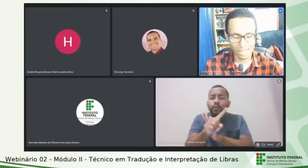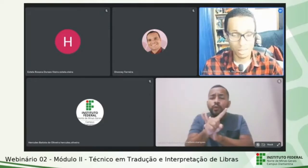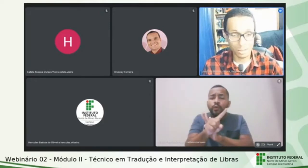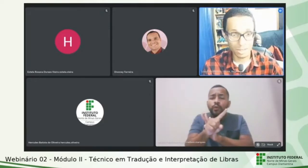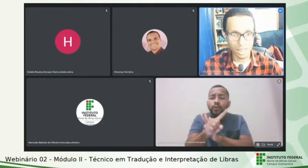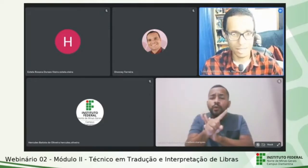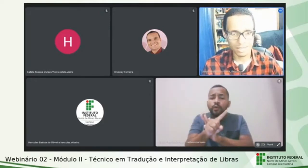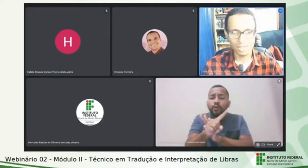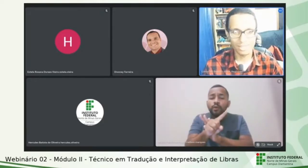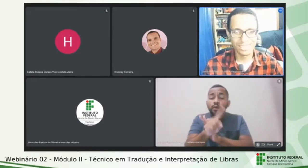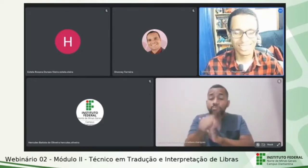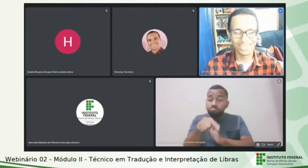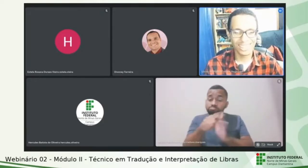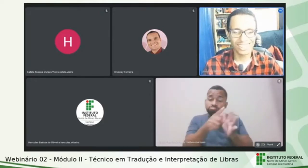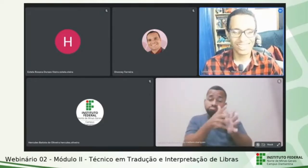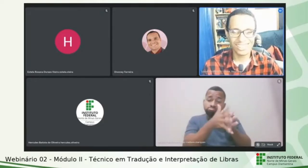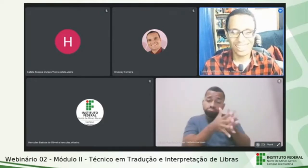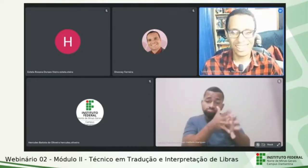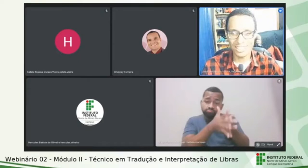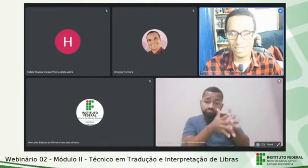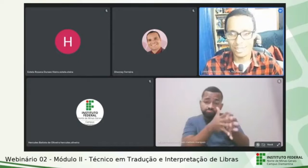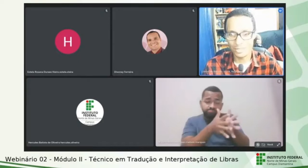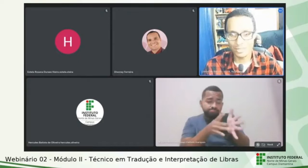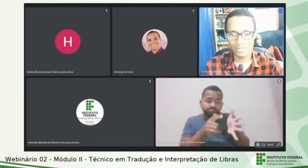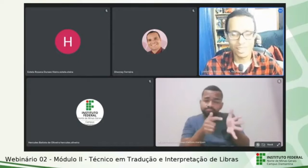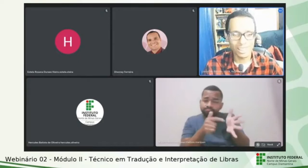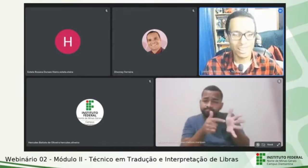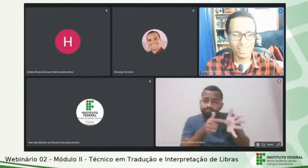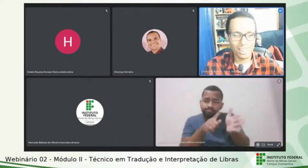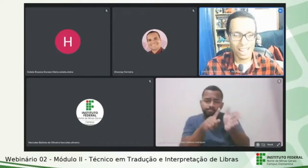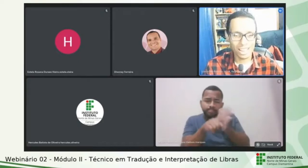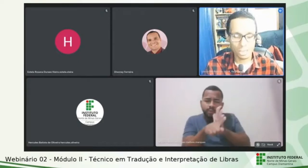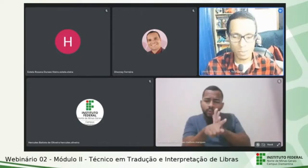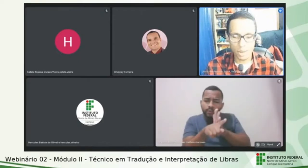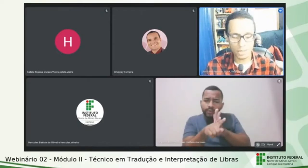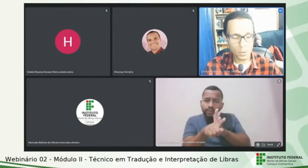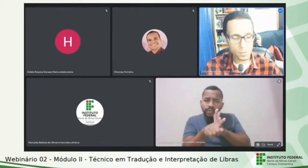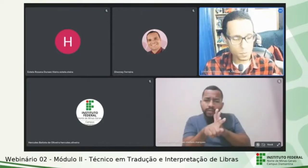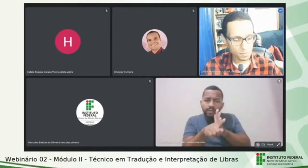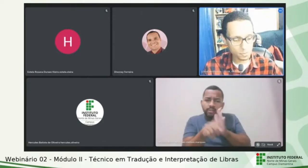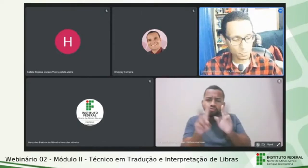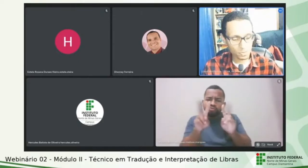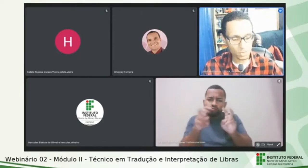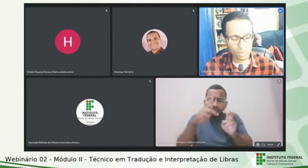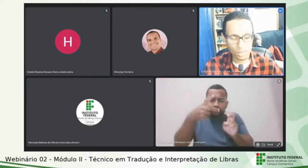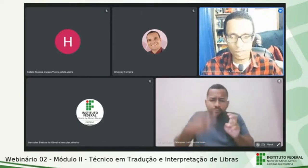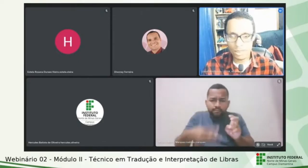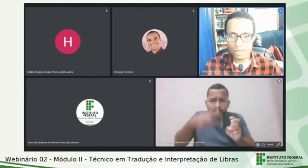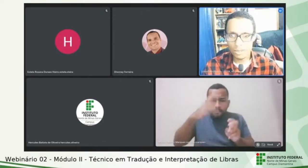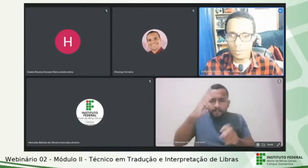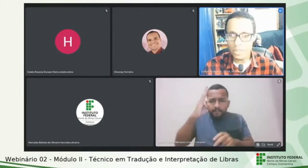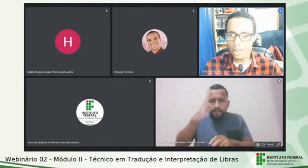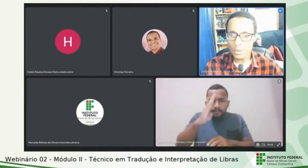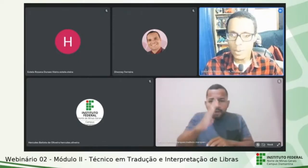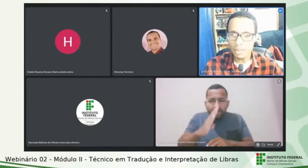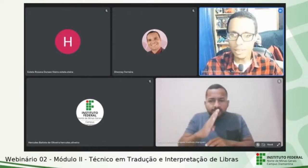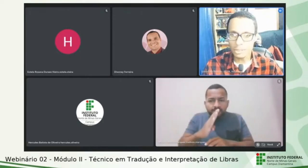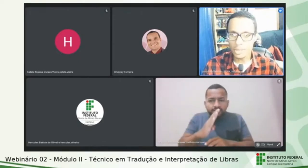a língua de sinais, né, em questão... aqui no Brasil, e eu